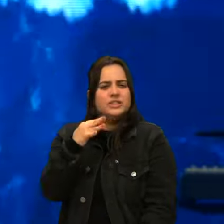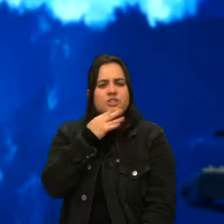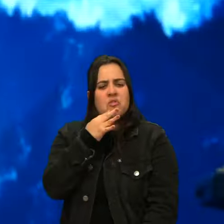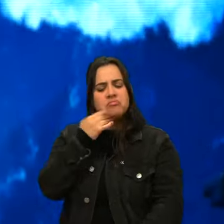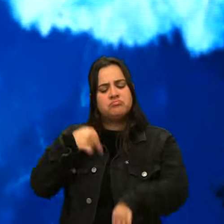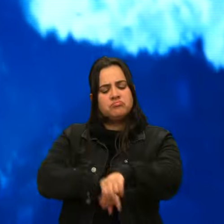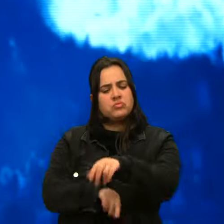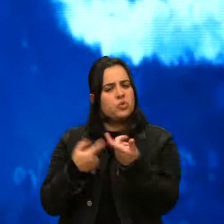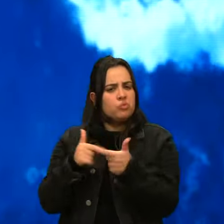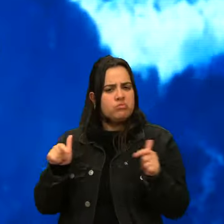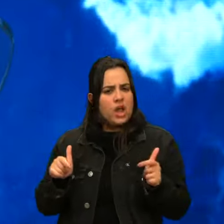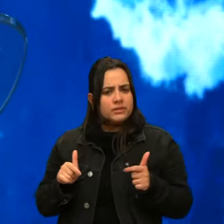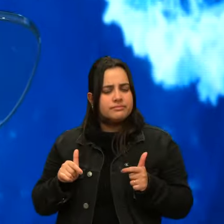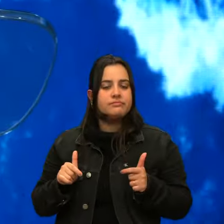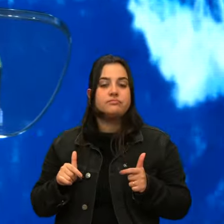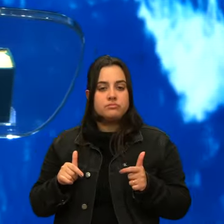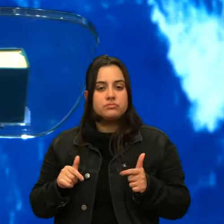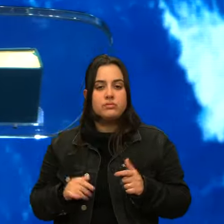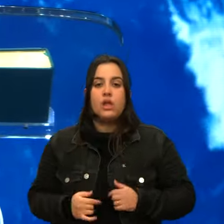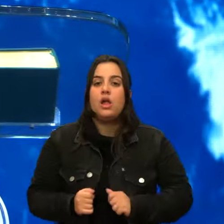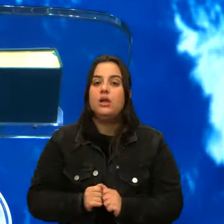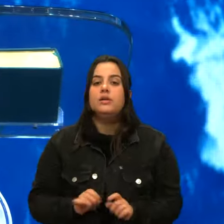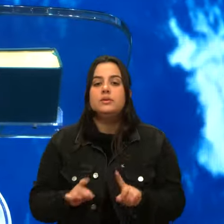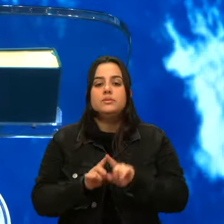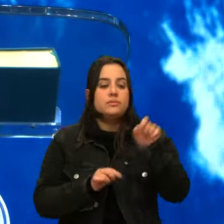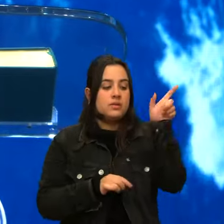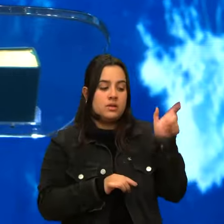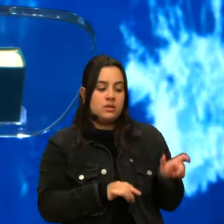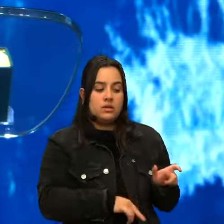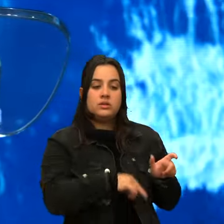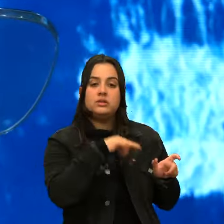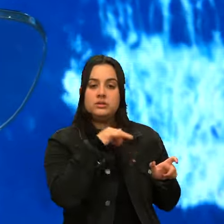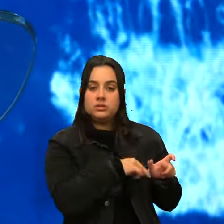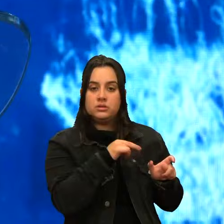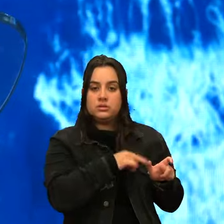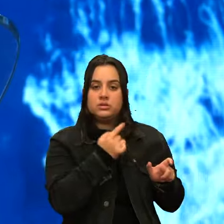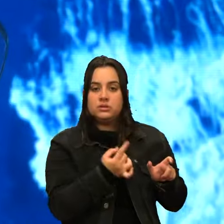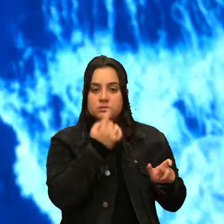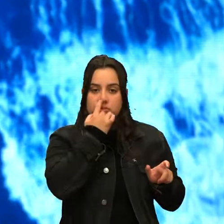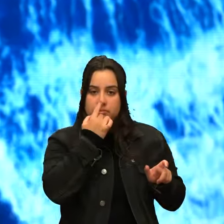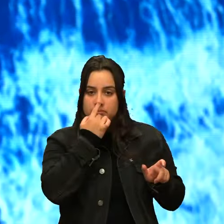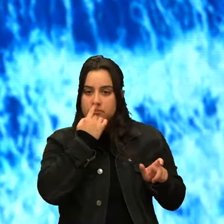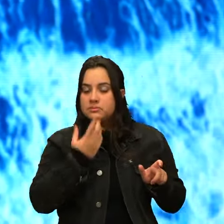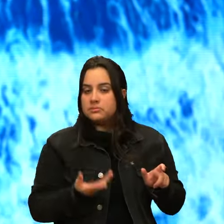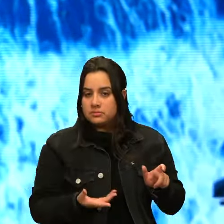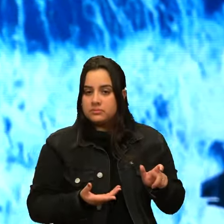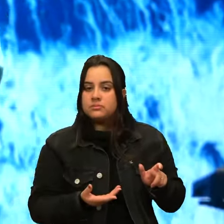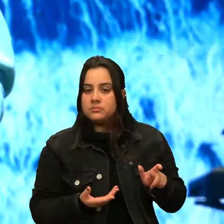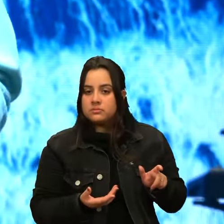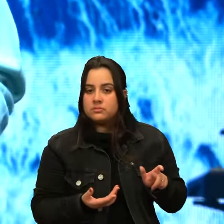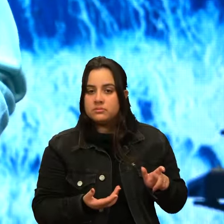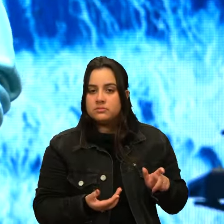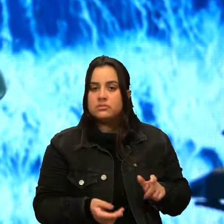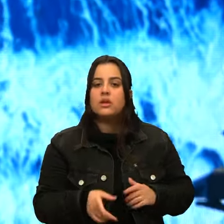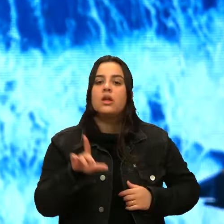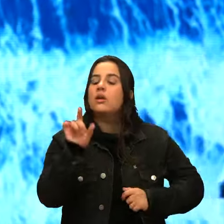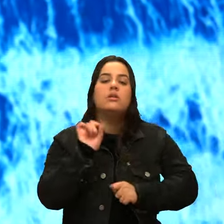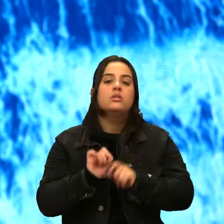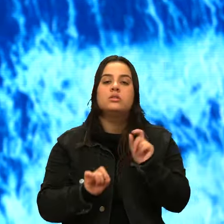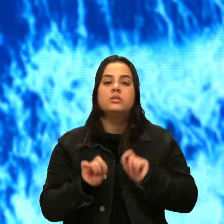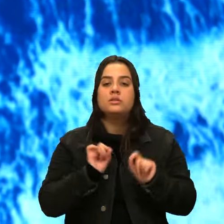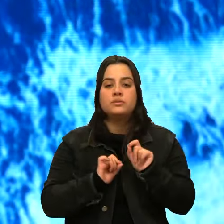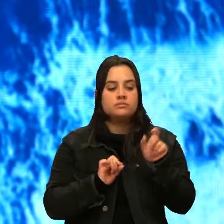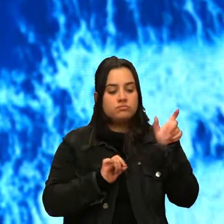fundo. E essa pessoa que você pensou aí por segundo, não sei se foi a mesma pessoa, são pessoas que